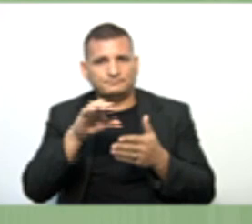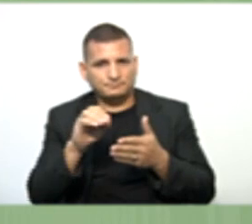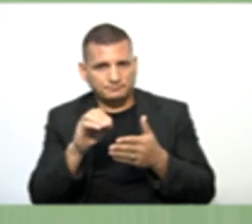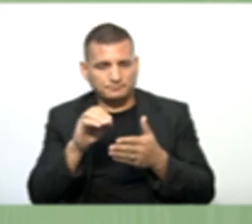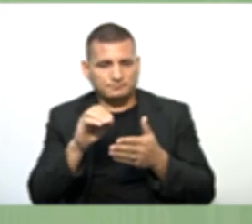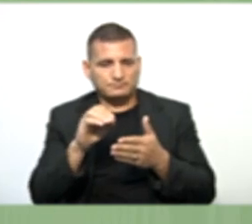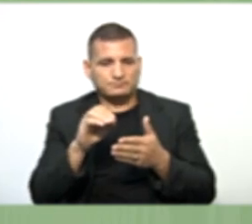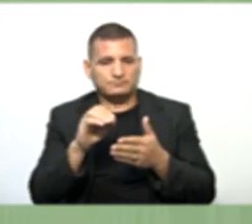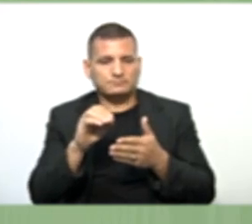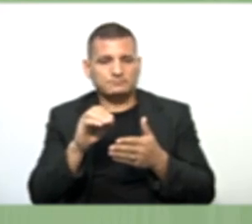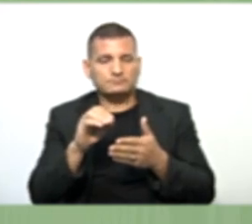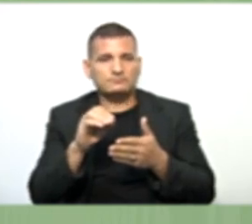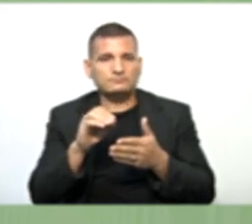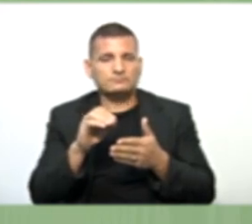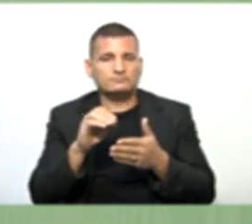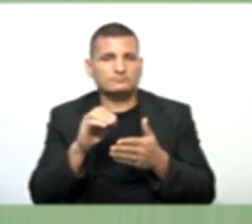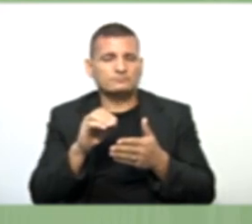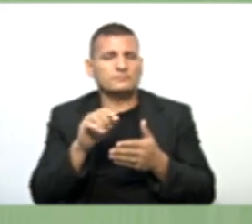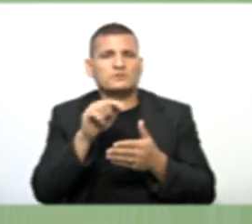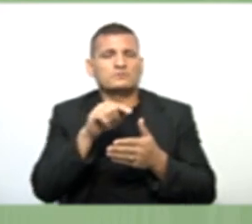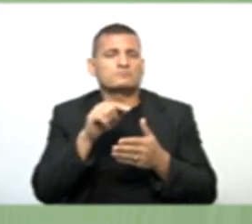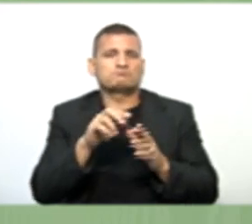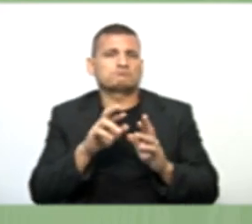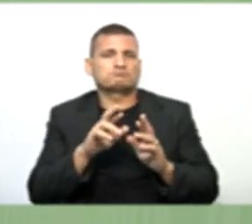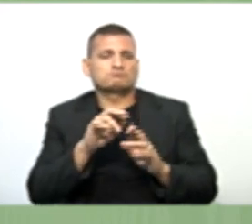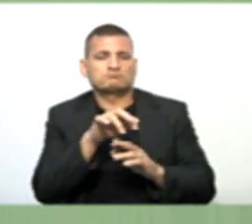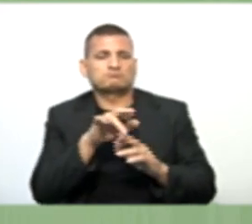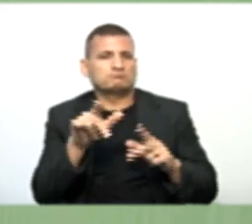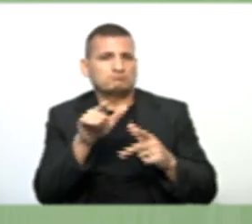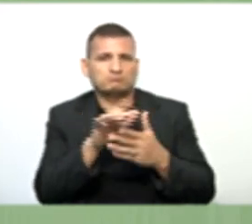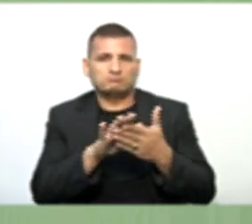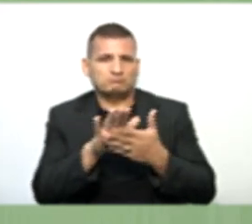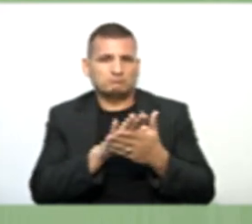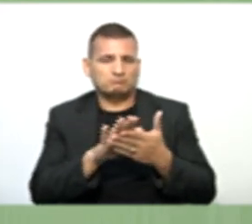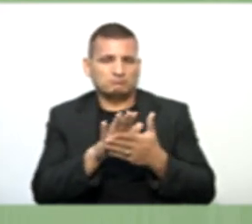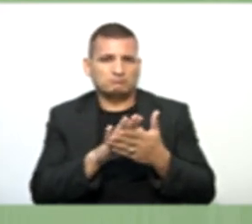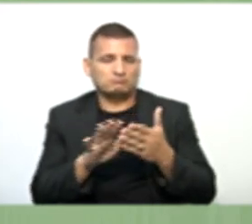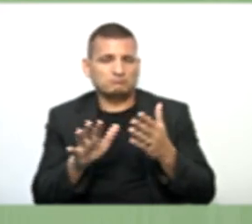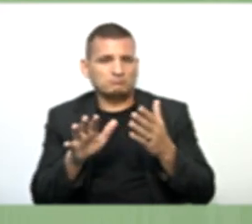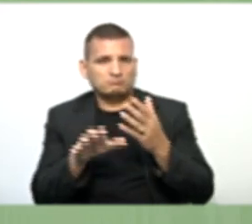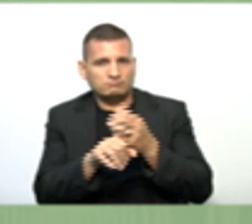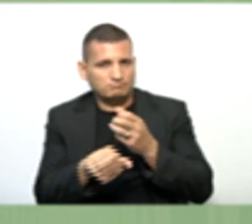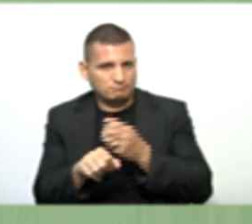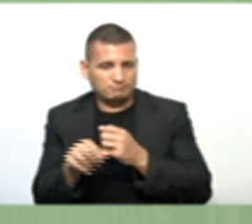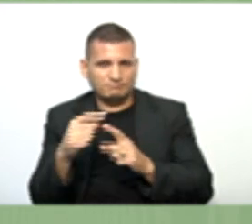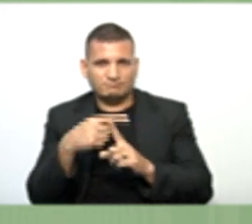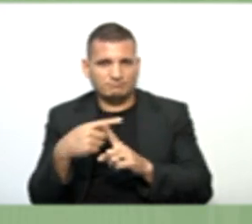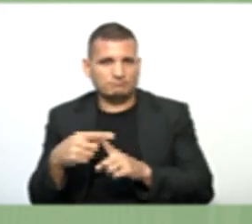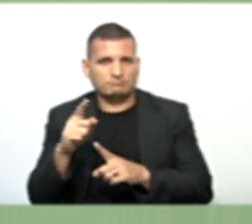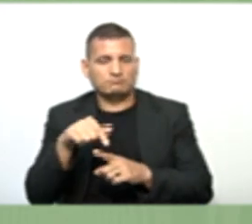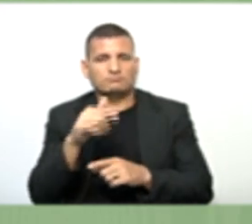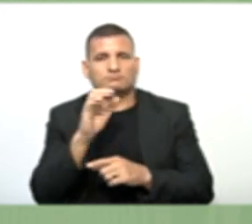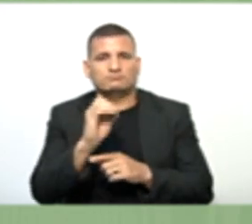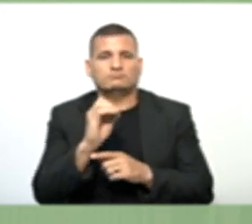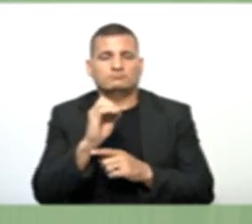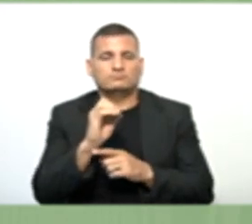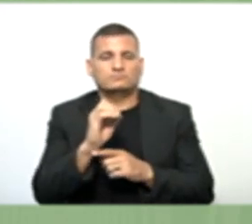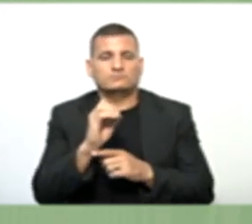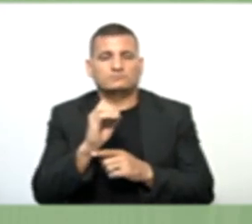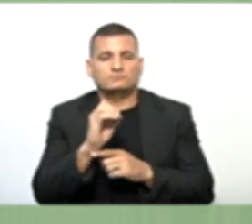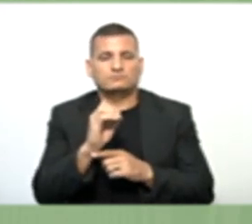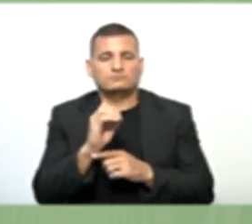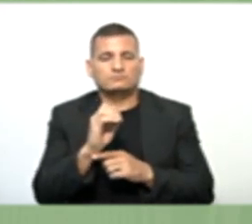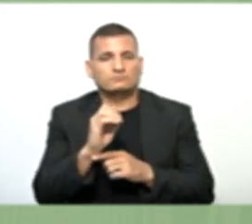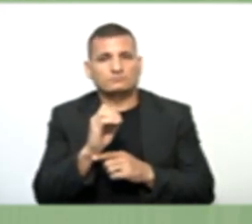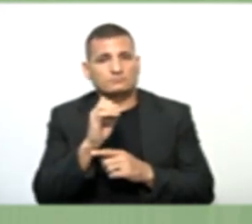O elemento neutro, quer dizer, aquele que não faz diferença nenhuma na adição, é o 0. Se eu quisesse, como eu pedi para